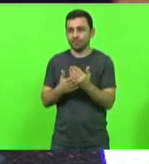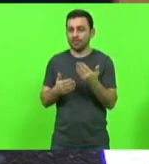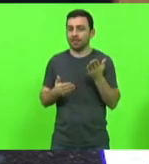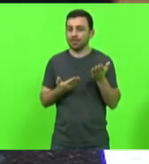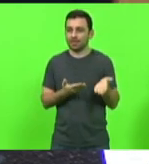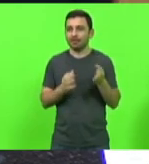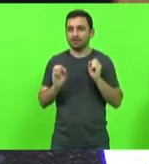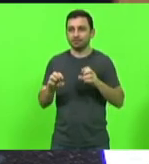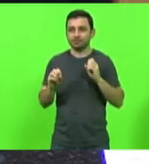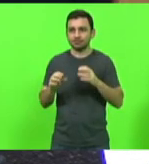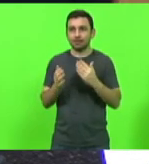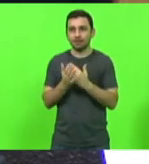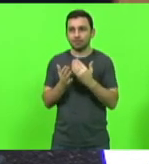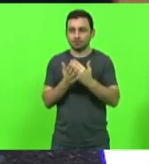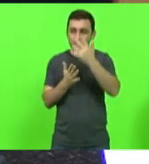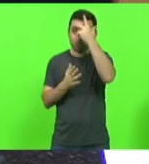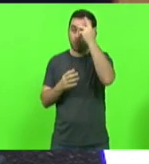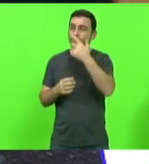muitos ditos humanos.